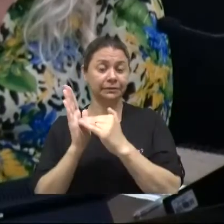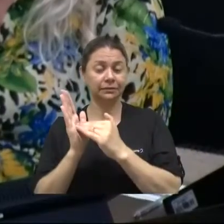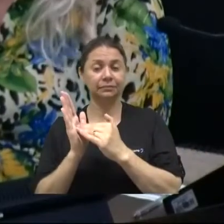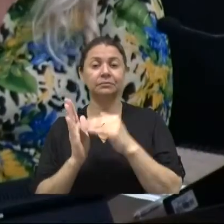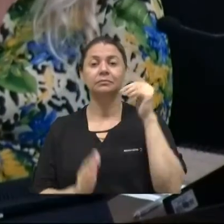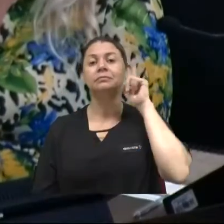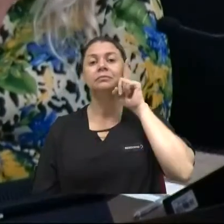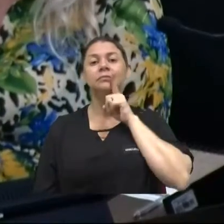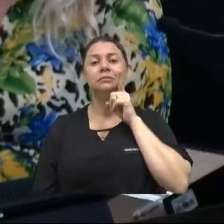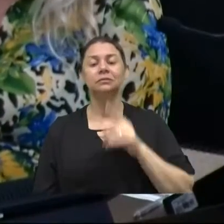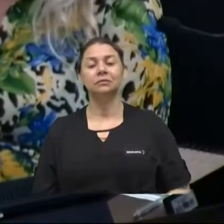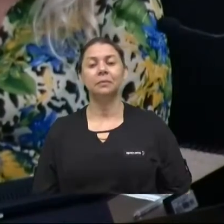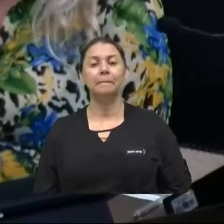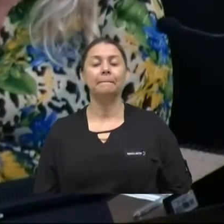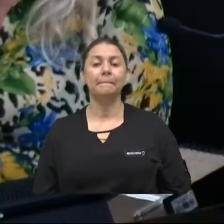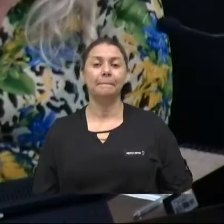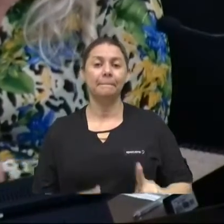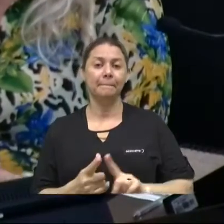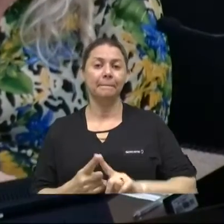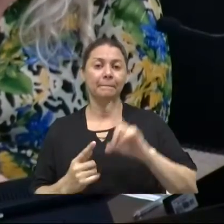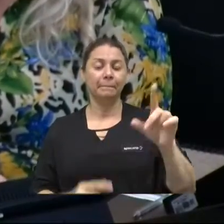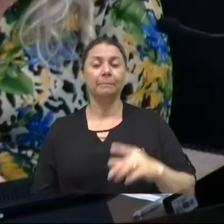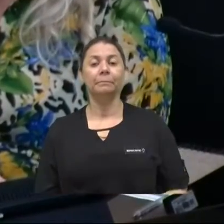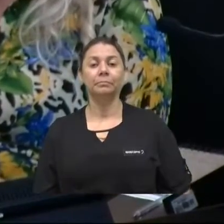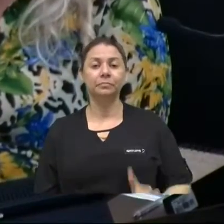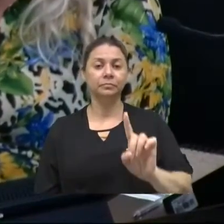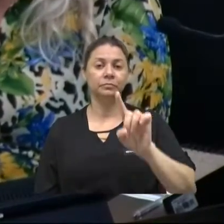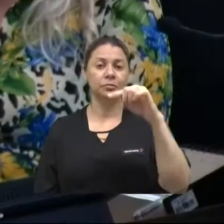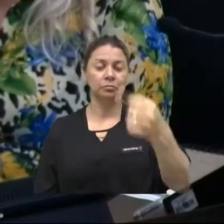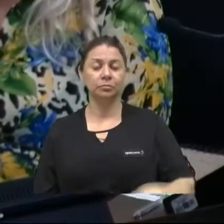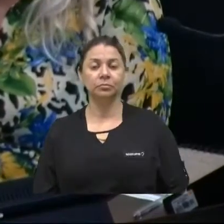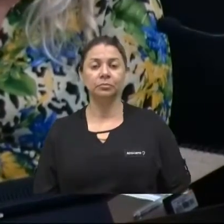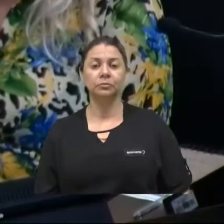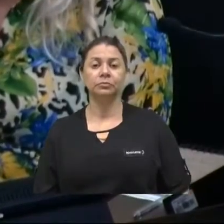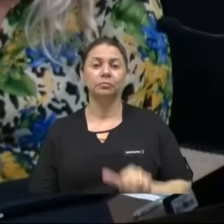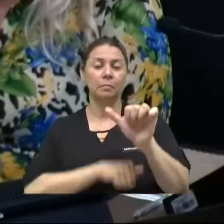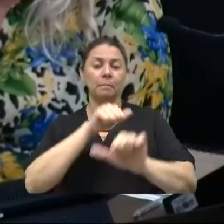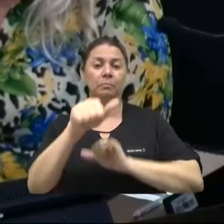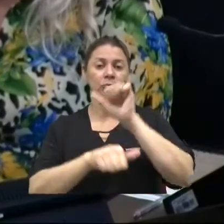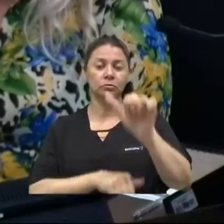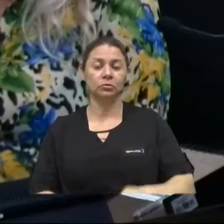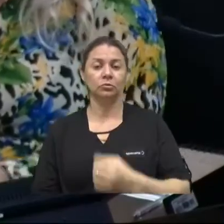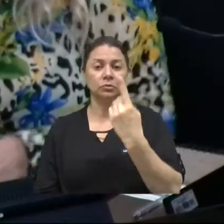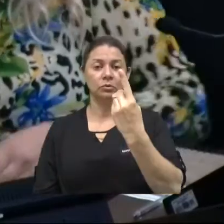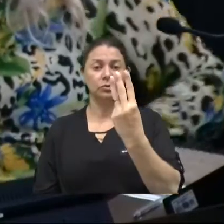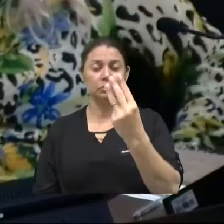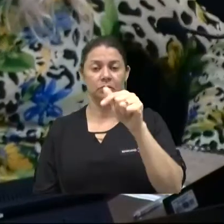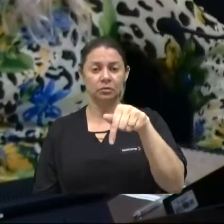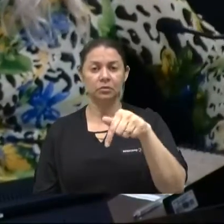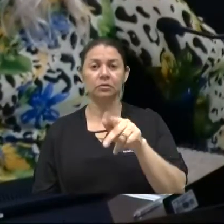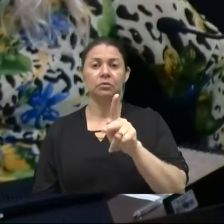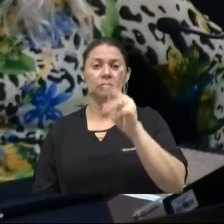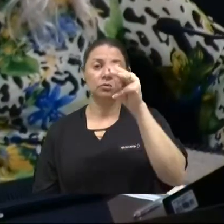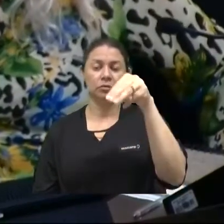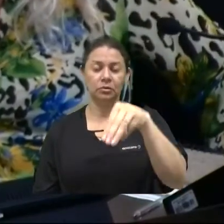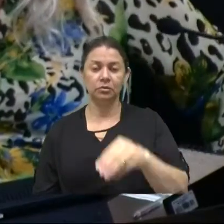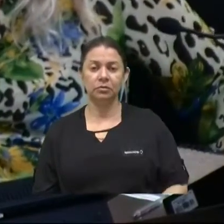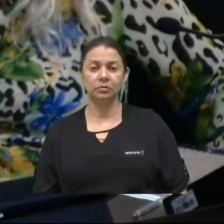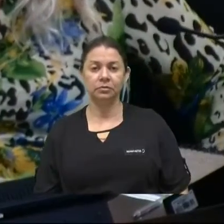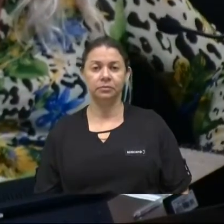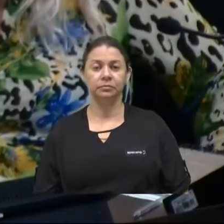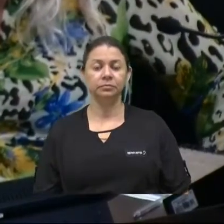do bairro da Água Branca, percorrendo 137 quilômetros, comparados em 10 estações. Dos